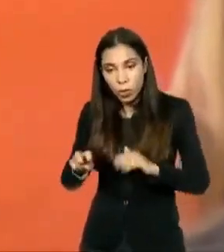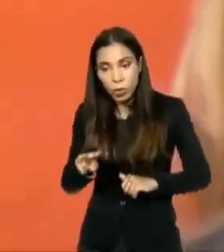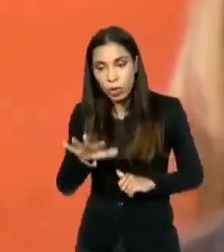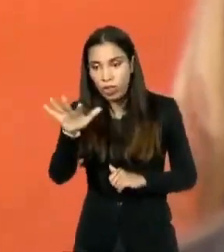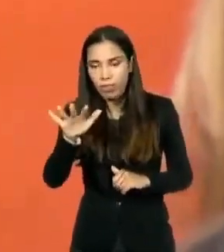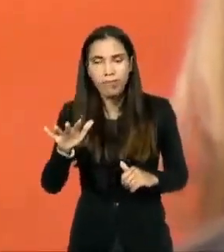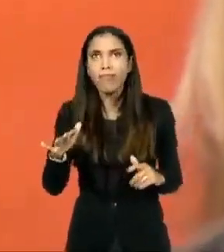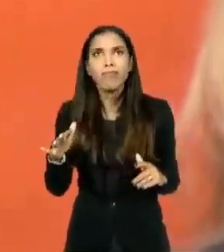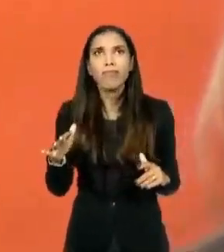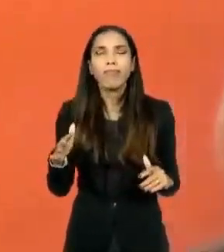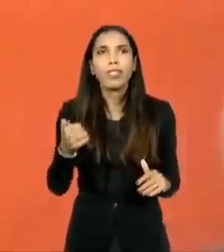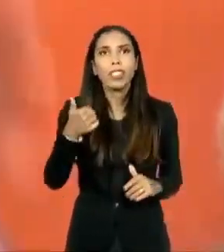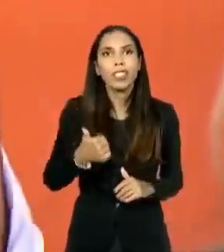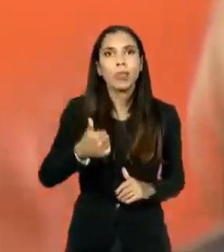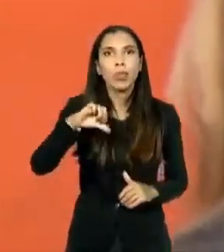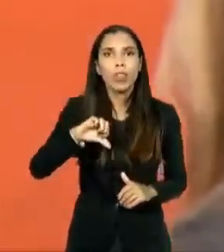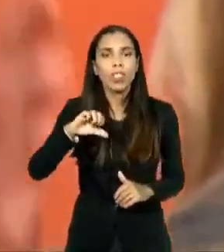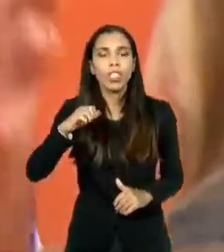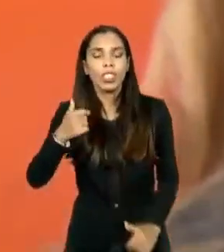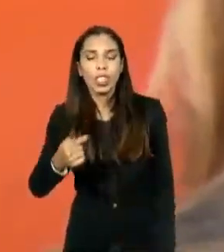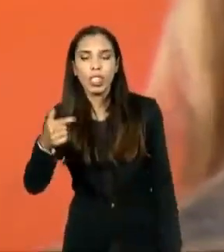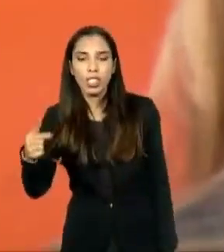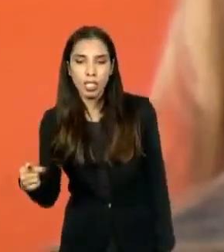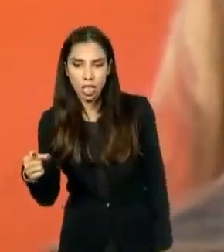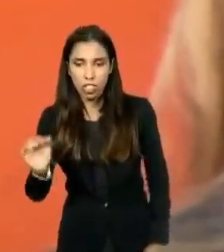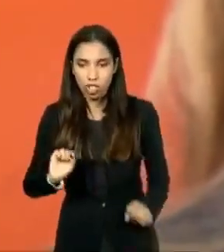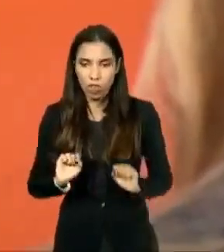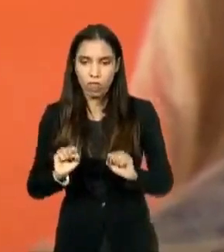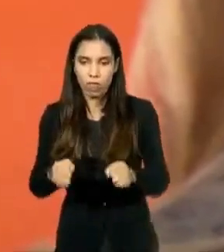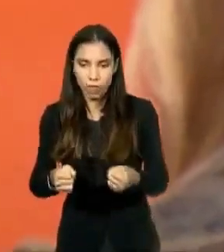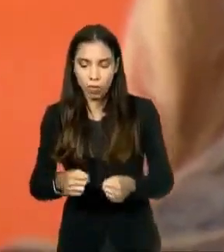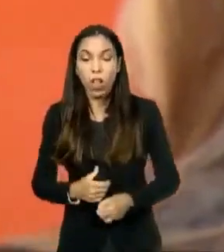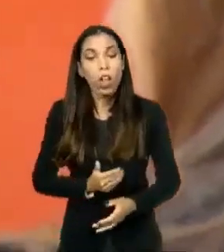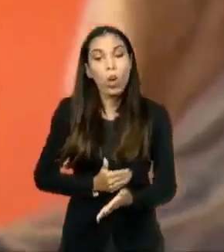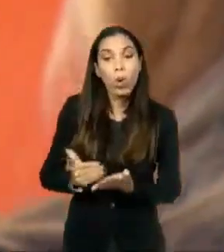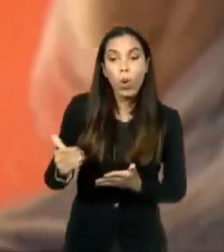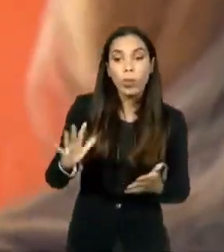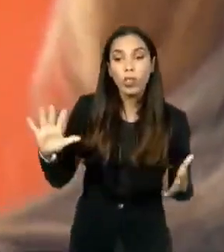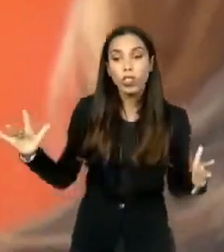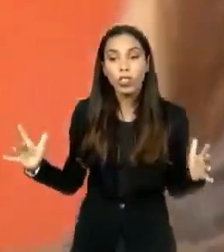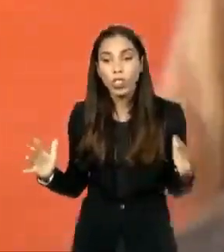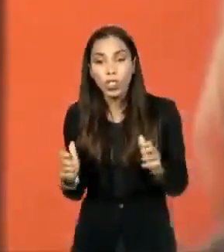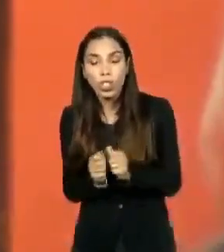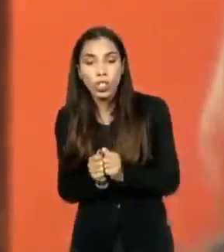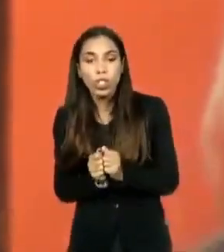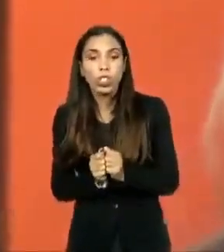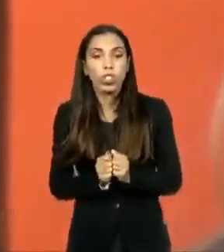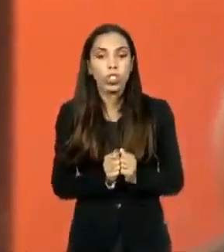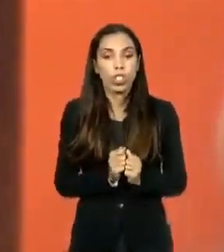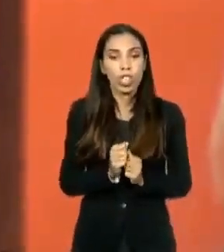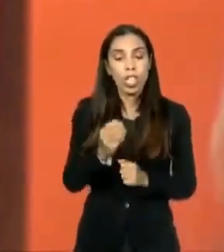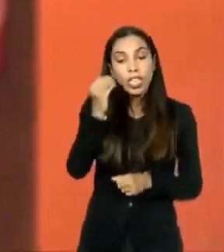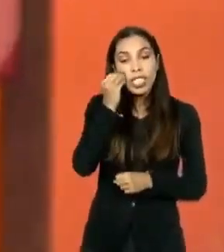mesma idade, 1977, que fortaleceu. Eles começaram a juntar, foram no Dom Eugênio